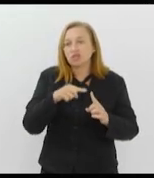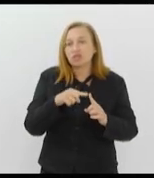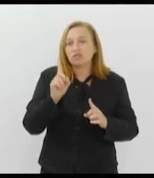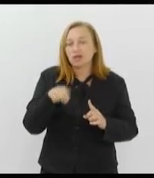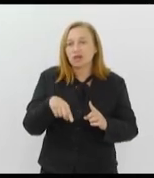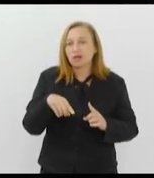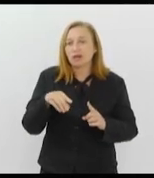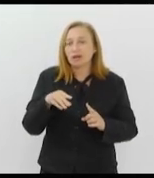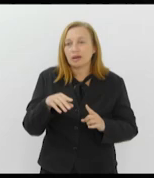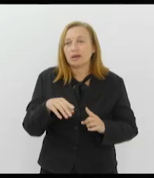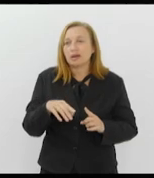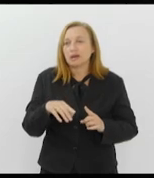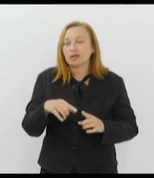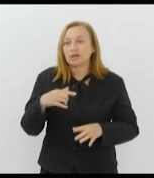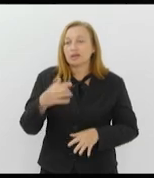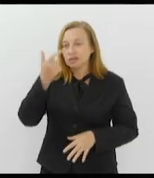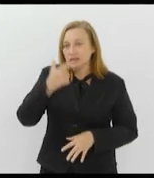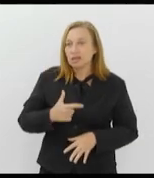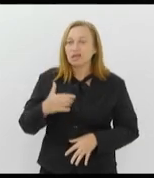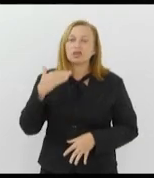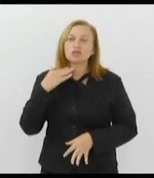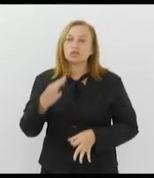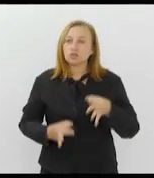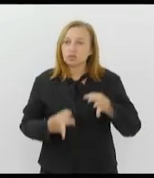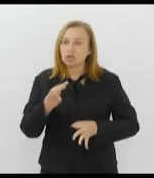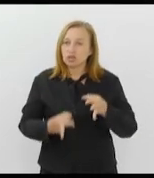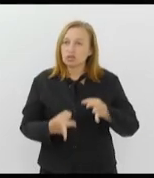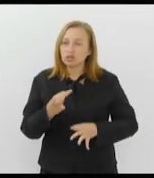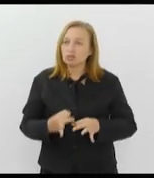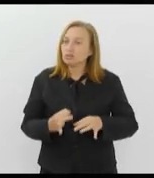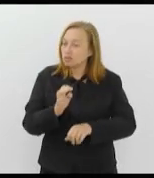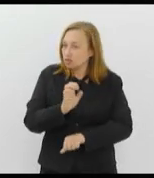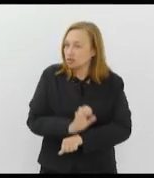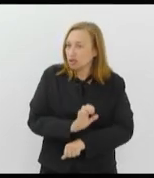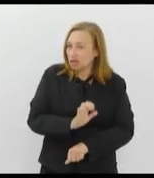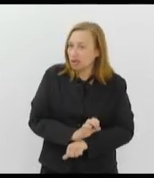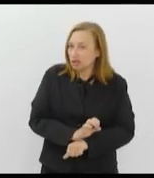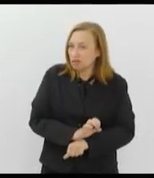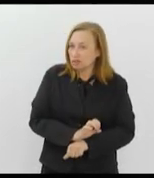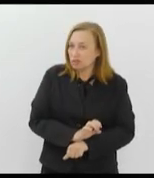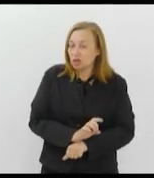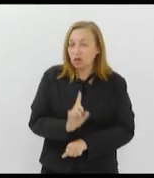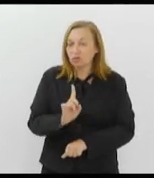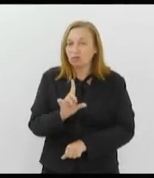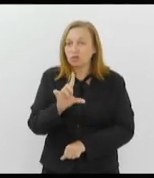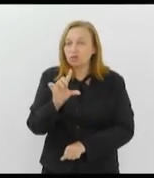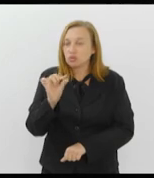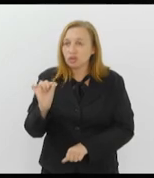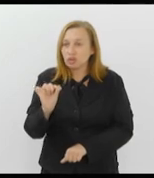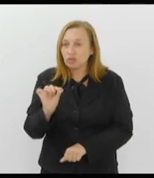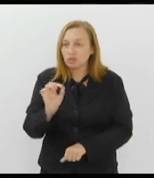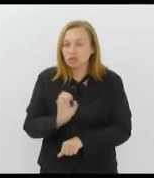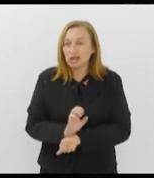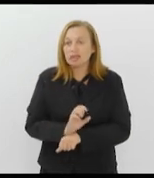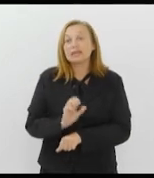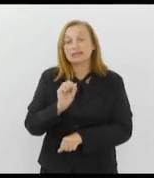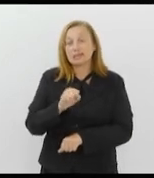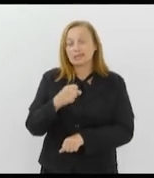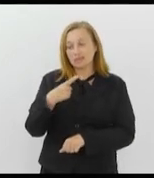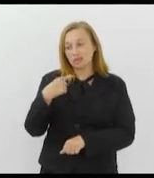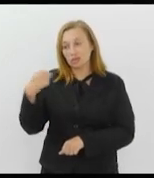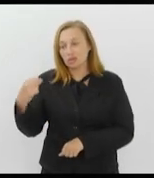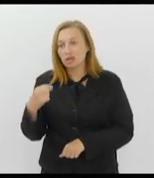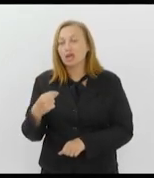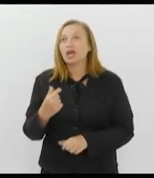magistratura, era estar aqui no estado do qual, na verdade, não escolhi o estado que me escolheu, que eu fiz provas em